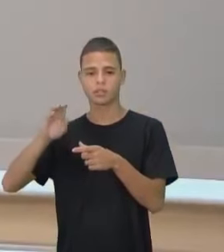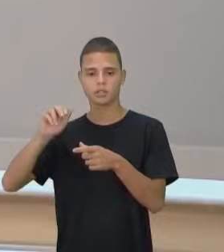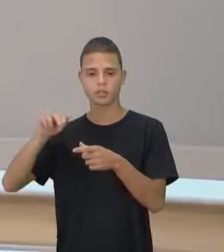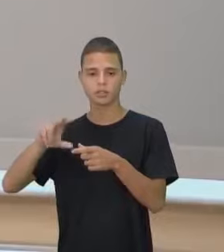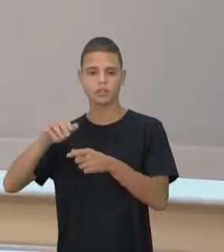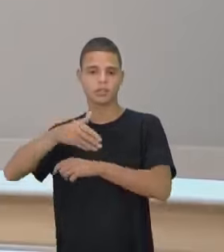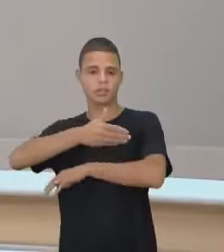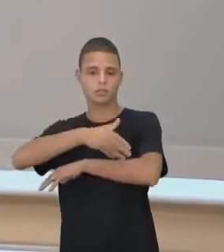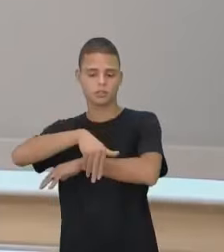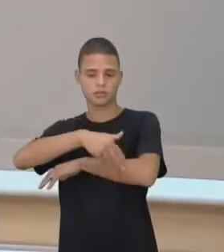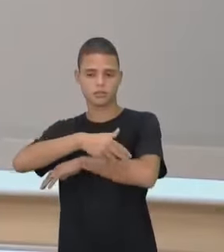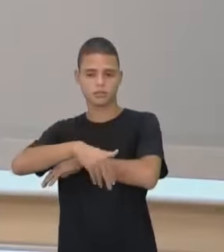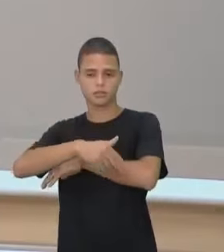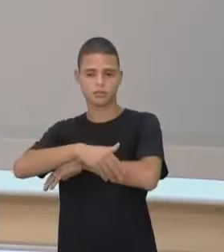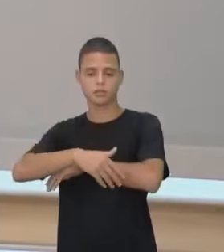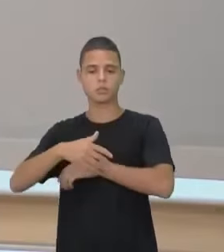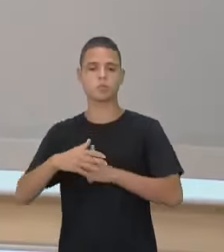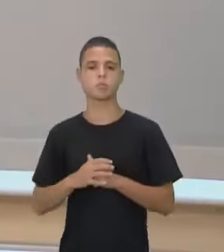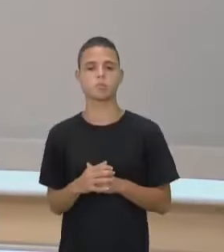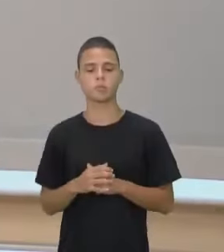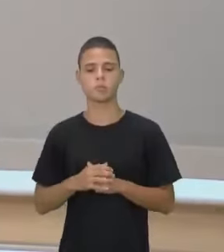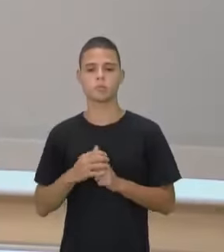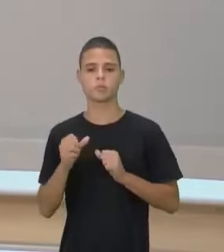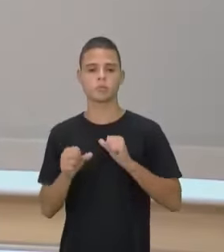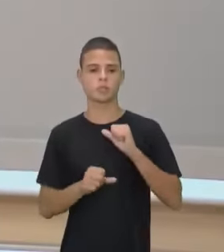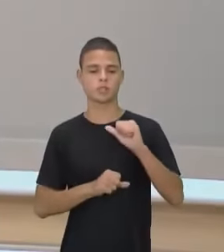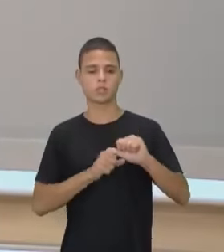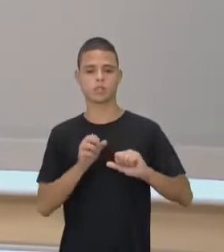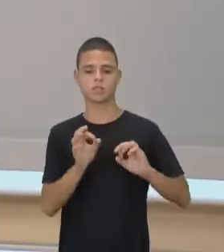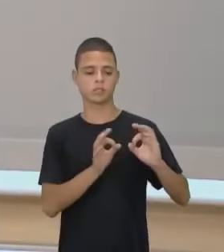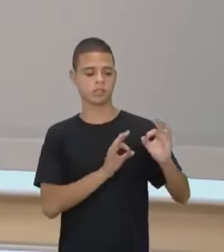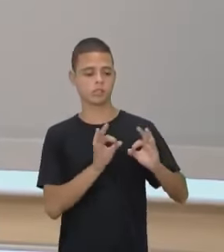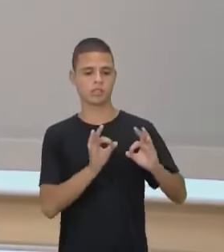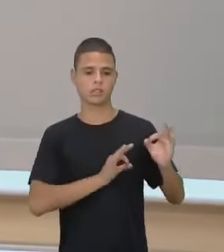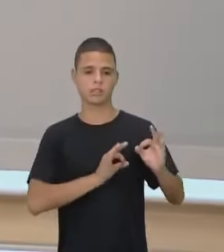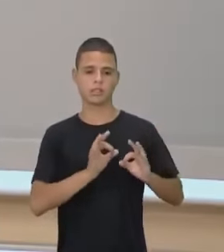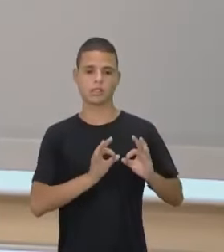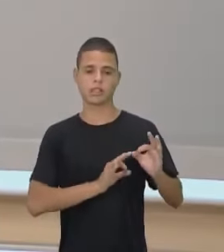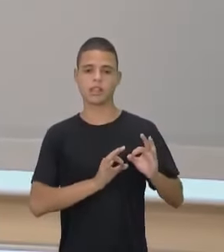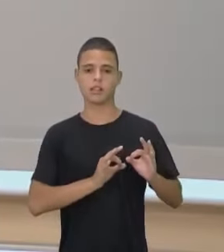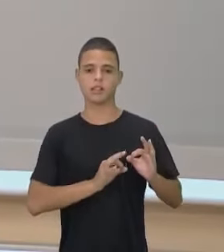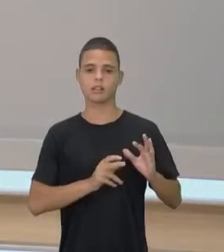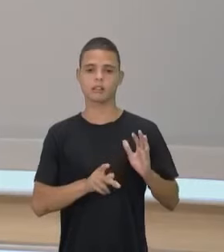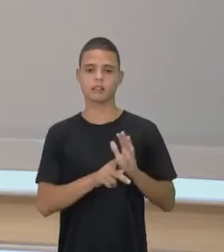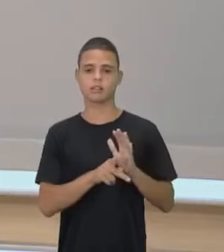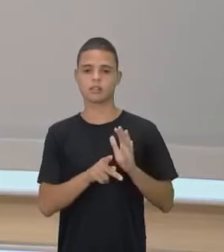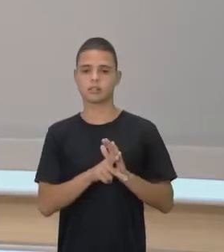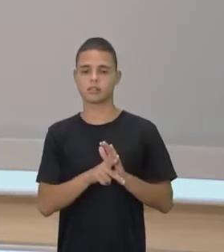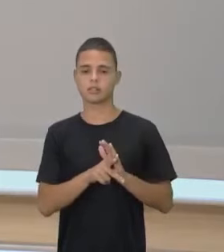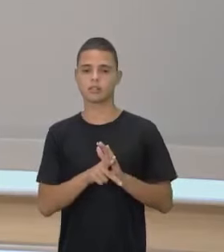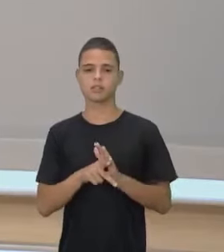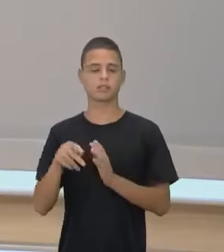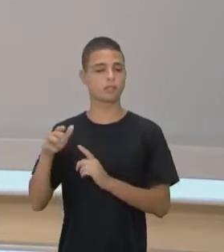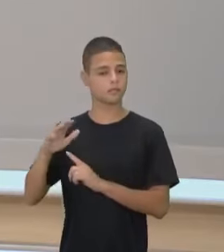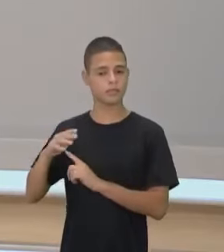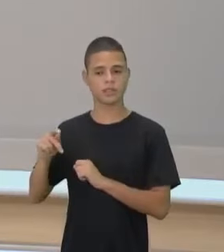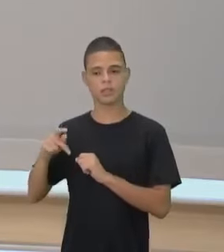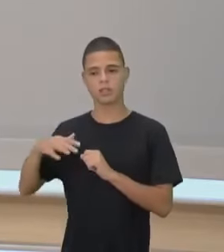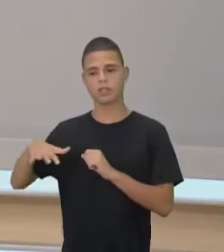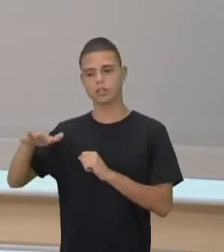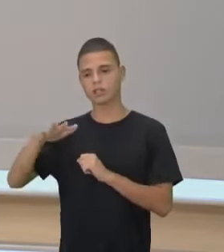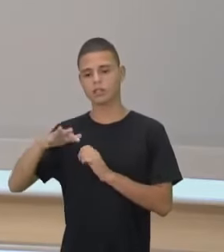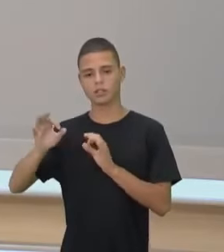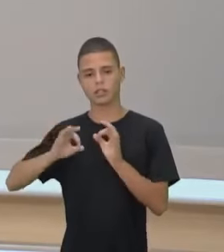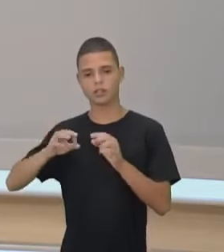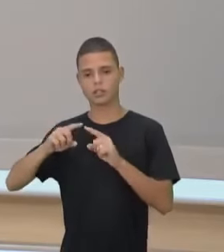antigamente era um rio ali, né? O rio Pacaembu. E aí foi feito todo esse trabalho aí na Praça Charles Miller e também ficou com